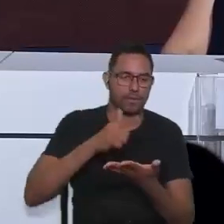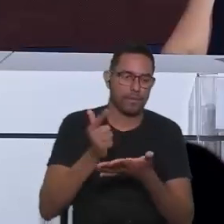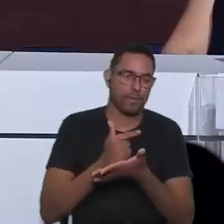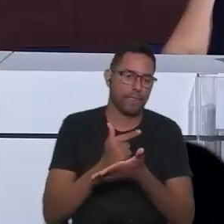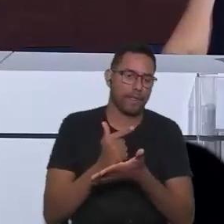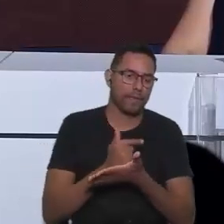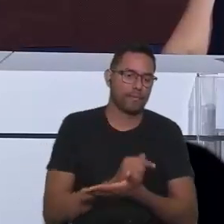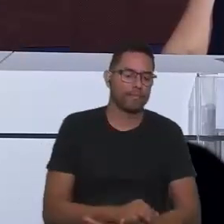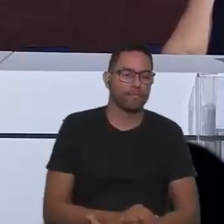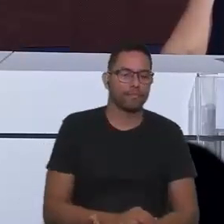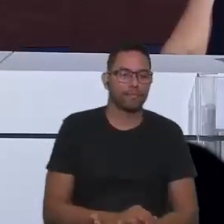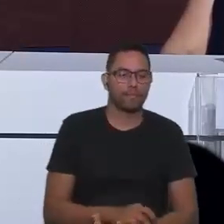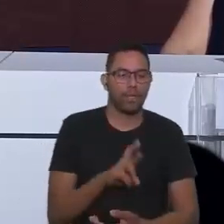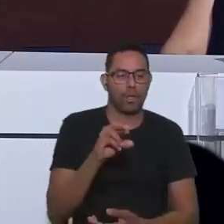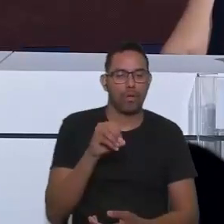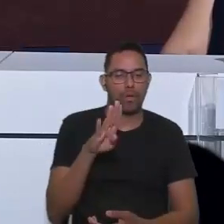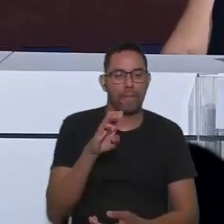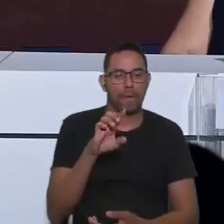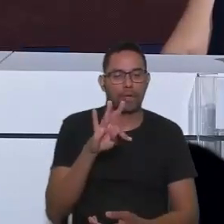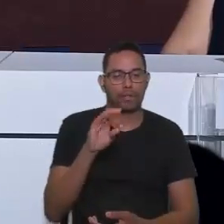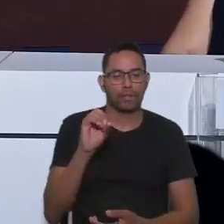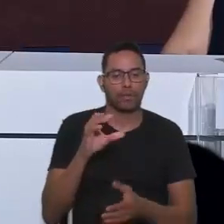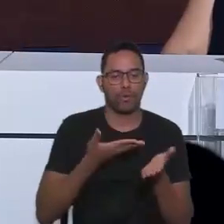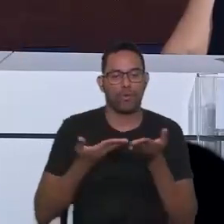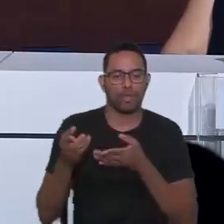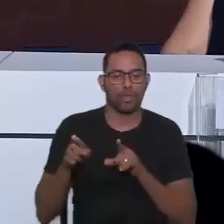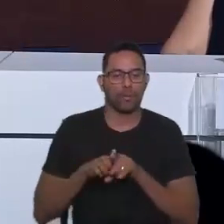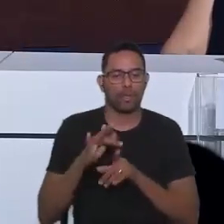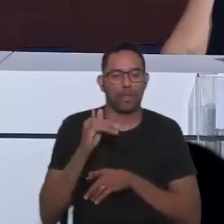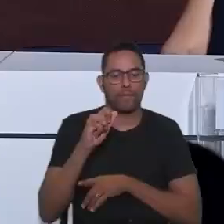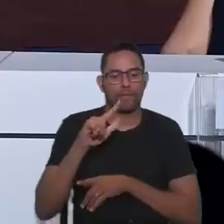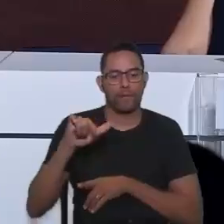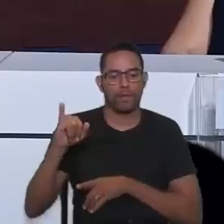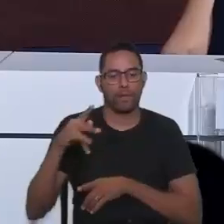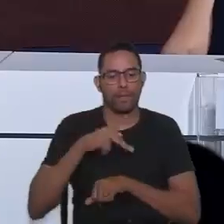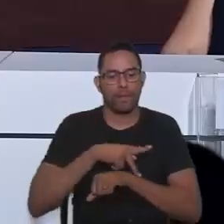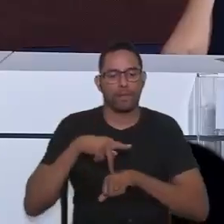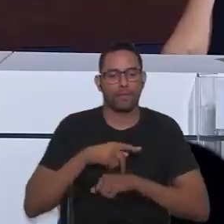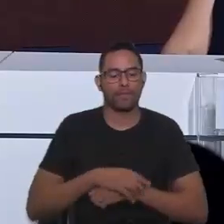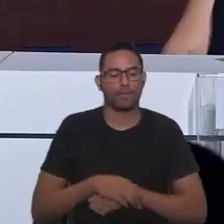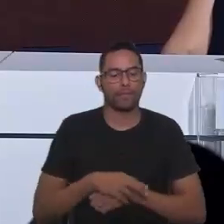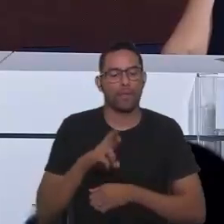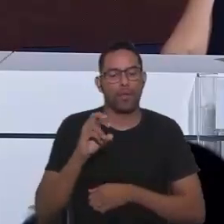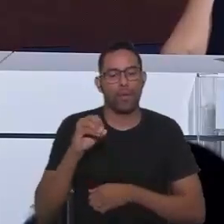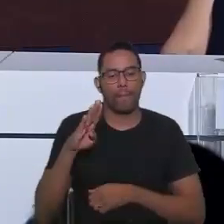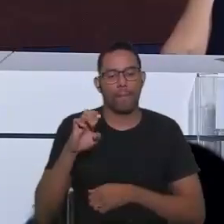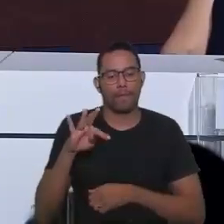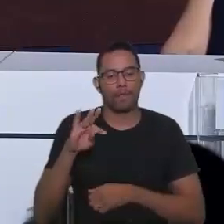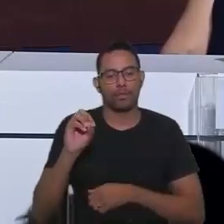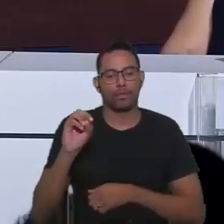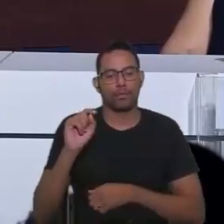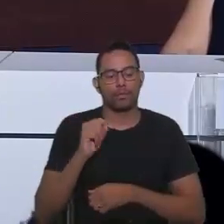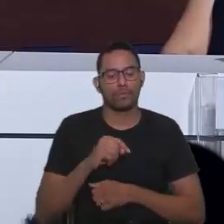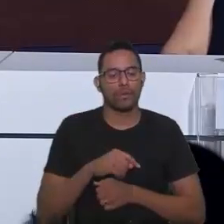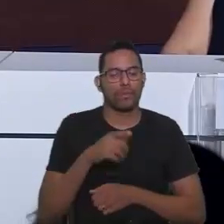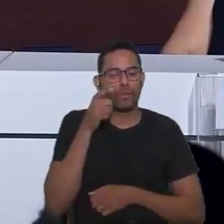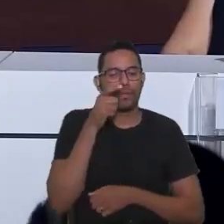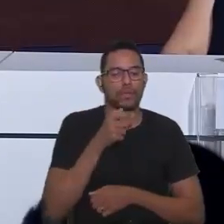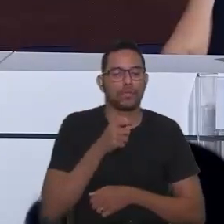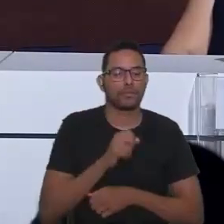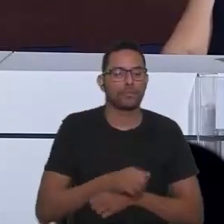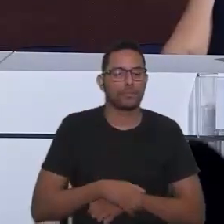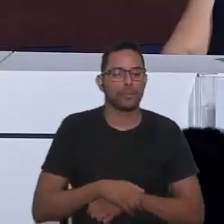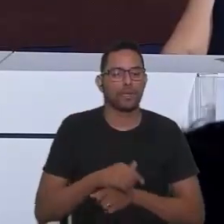Roberto Parmigiani, que está aí, que é um dos convidados também da Fliparacatu, e o Roberto passa por uma questão que me interessa